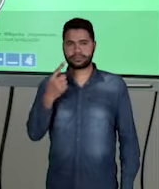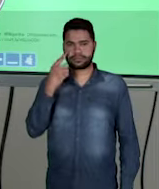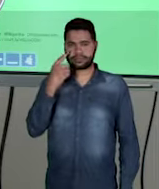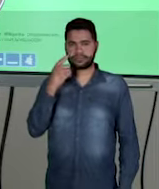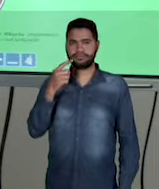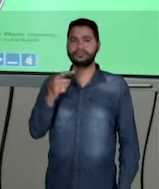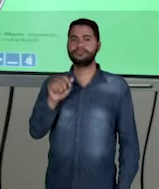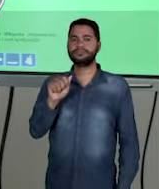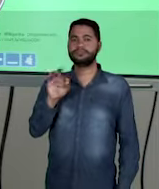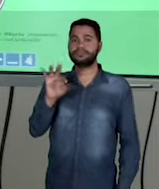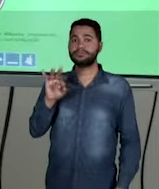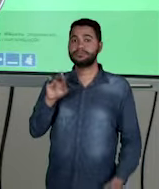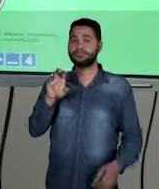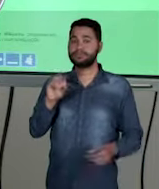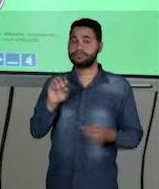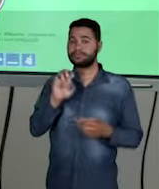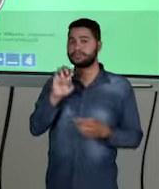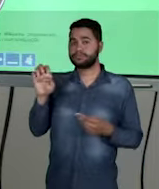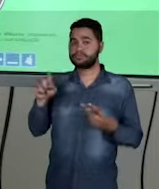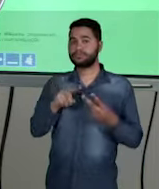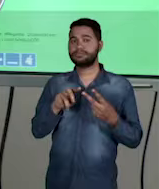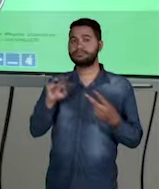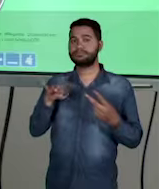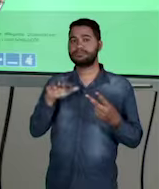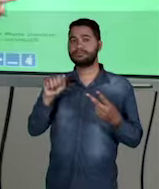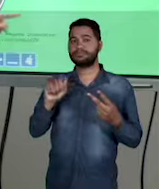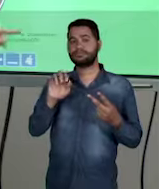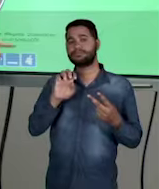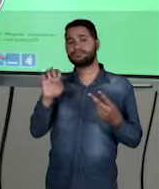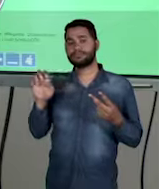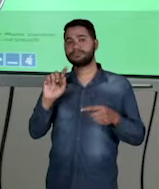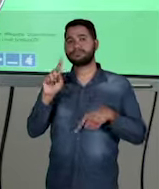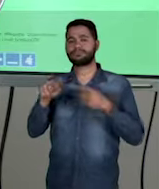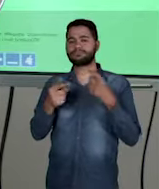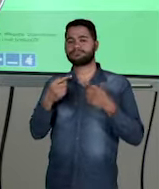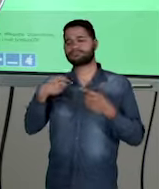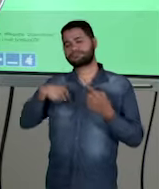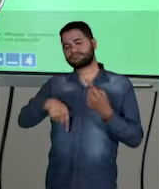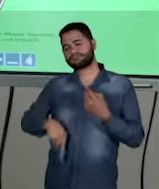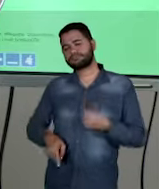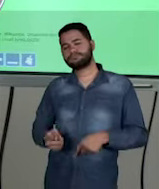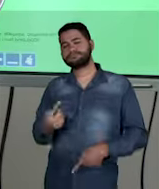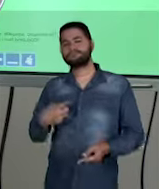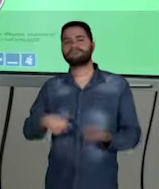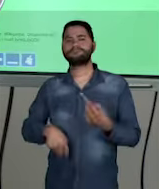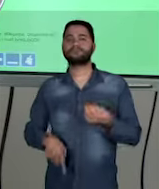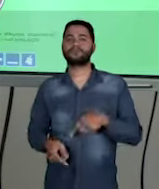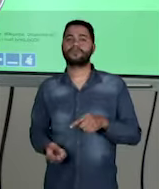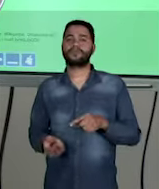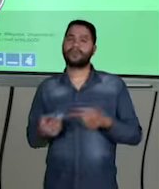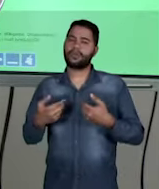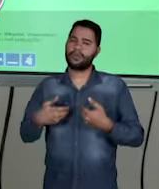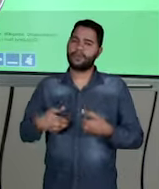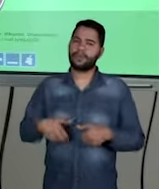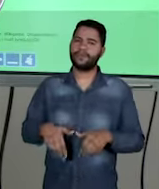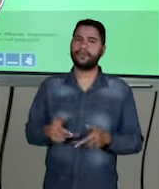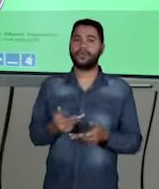esquerdo, ventrículo esquerdo, artéria circulou no corpo, levou